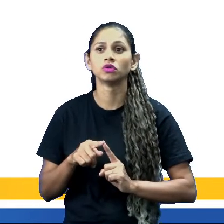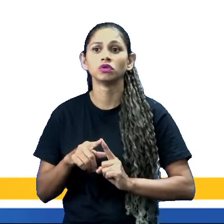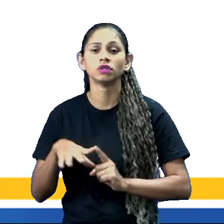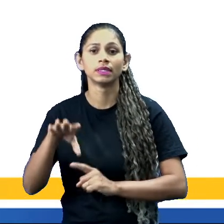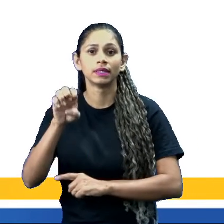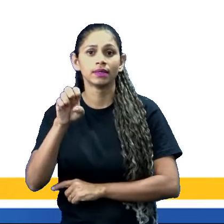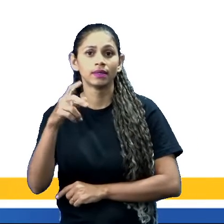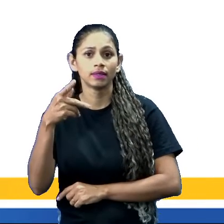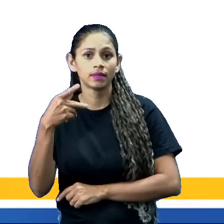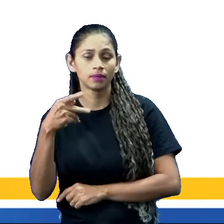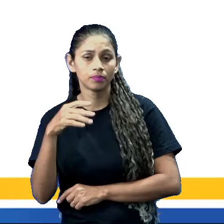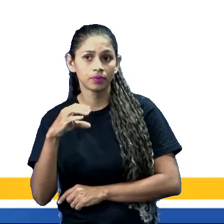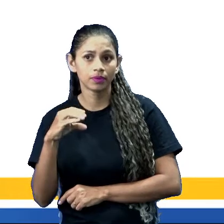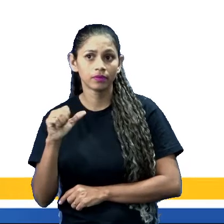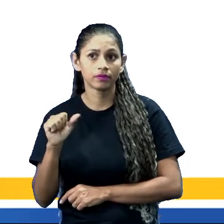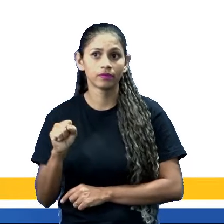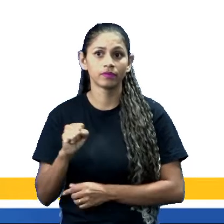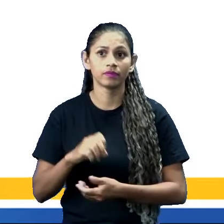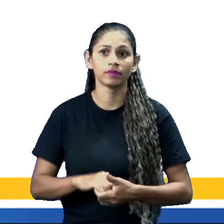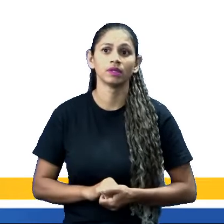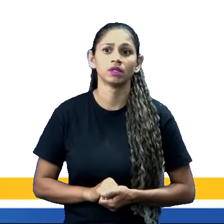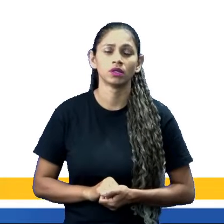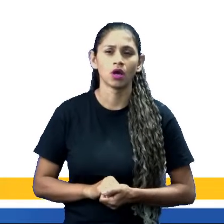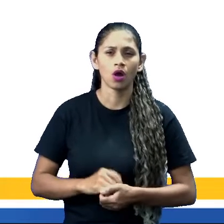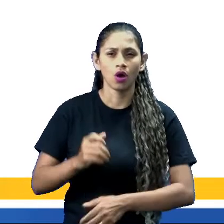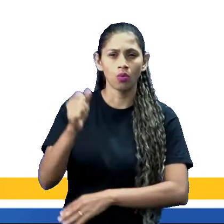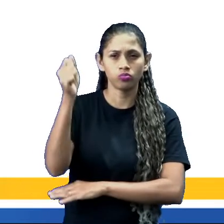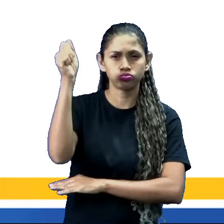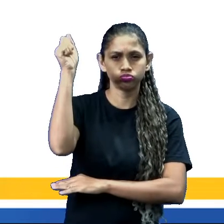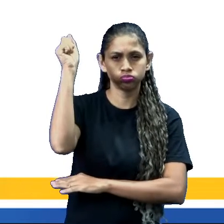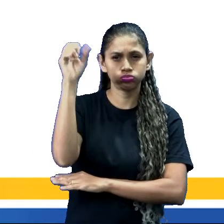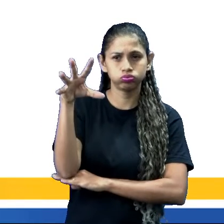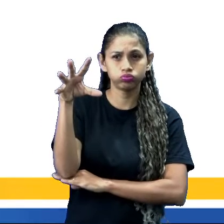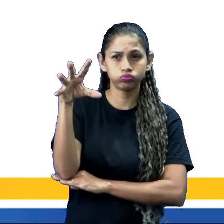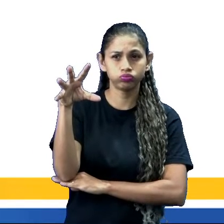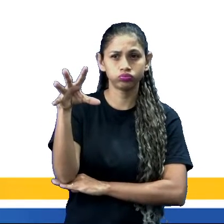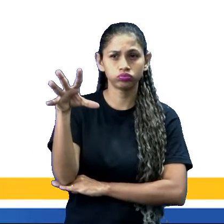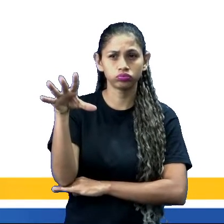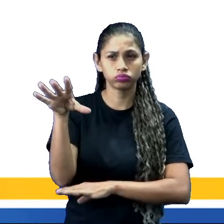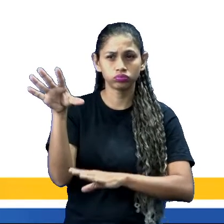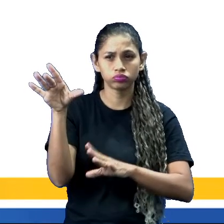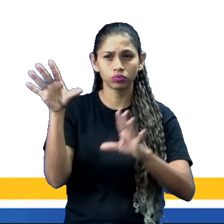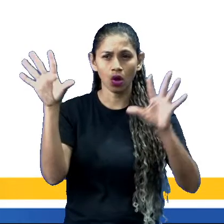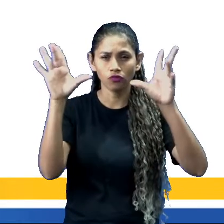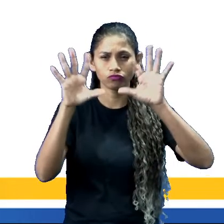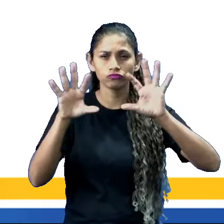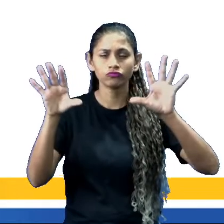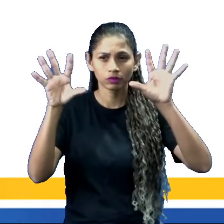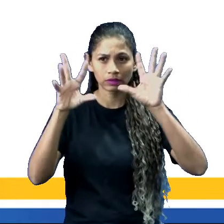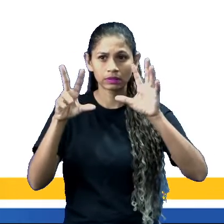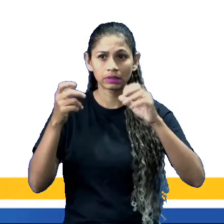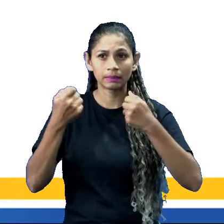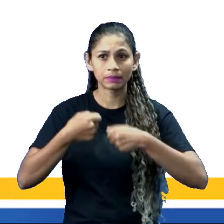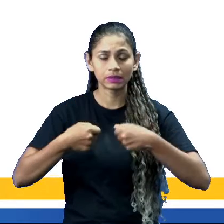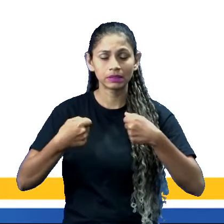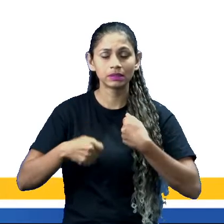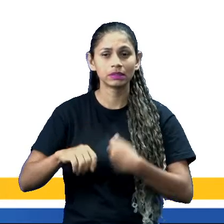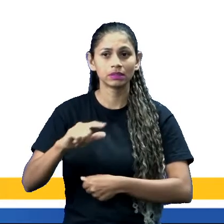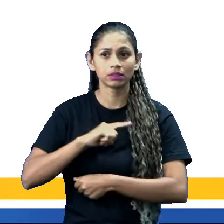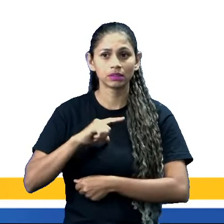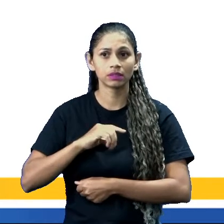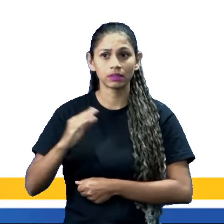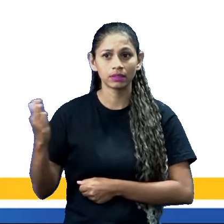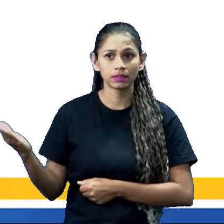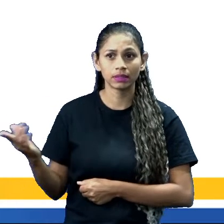um extintor de incêndio, né? Imagina, Deus livre, acontece de ter um incêndio ali no laboratório, então tem que ter um extintor, né, uma mangueira